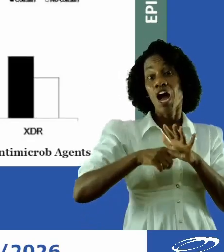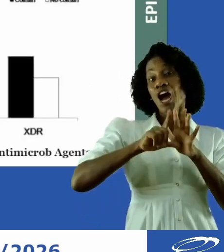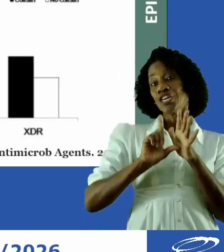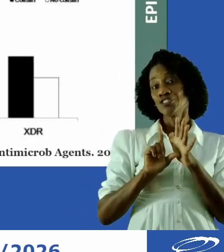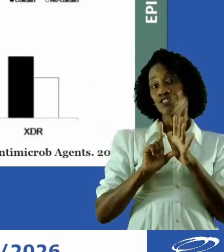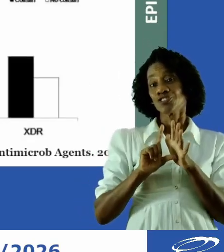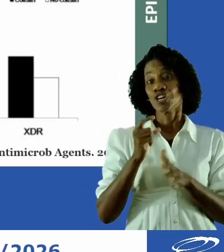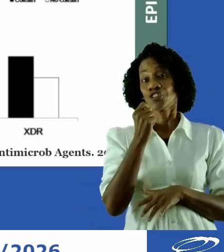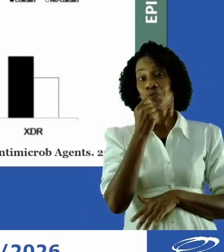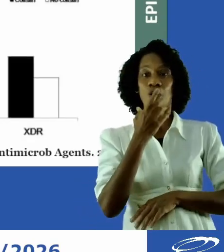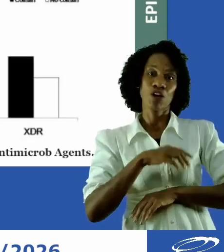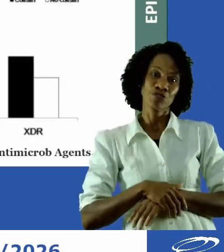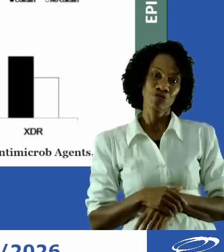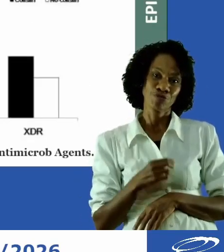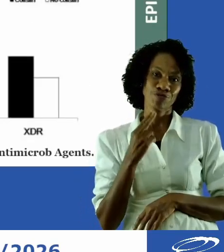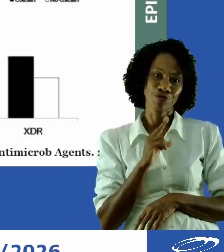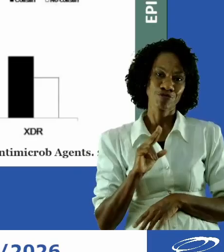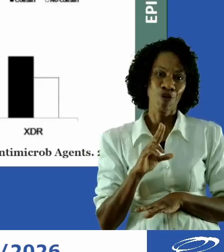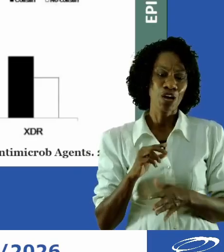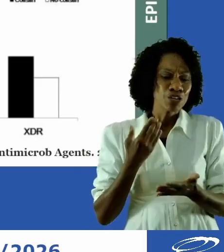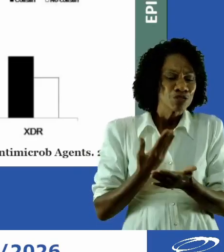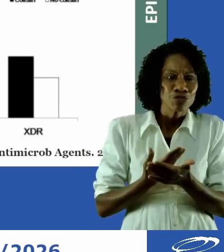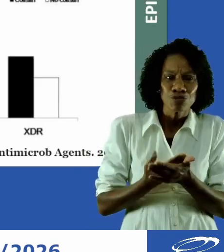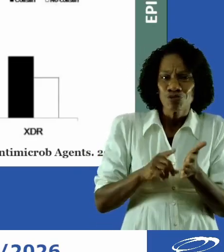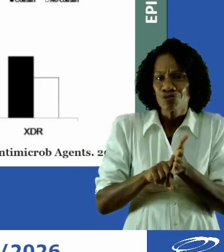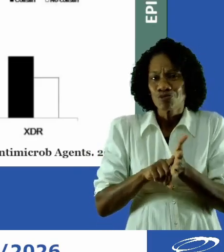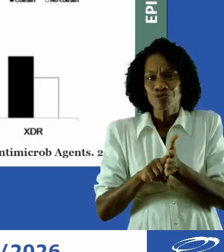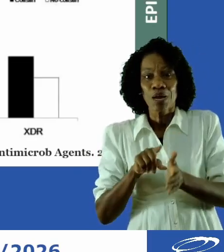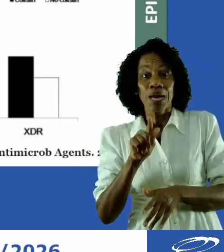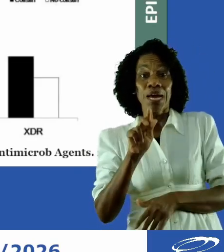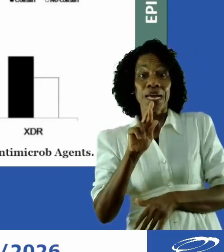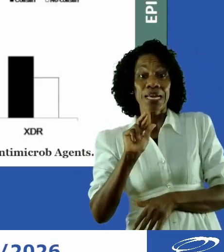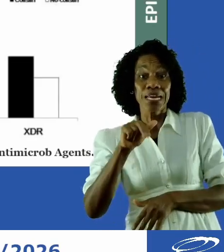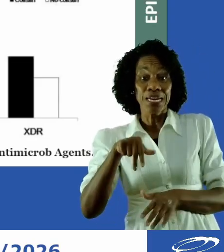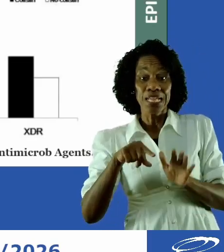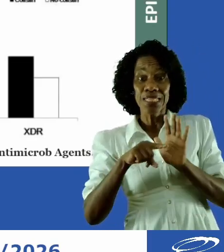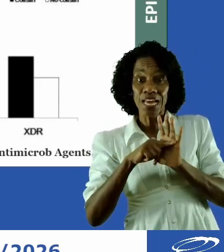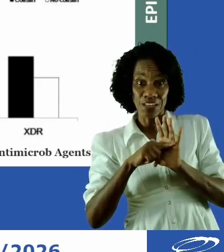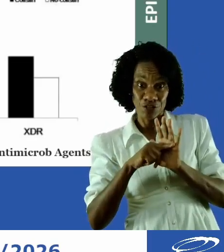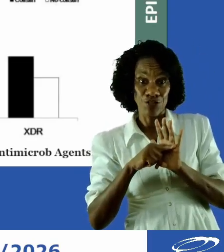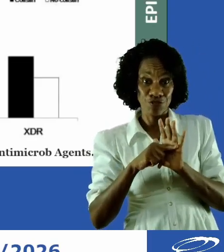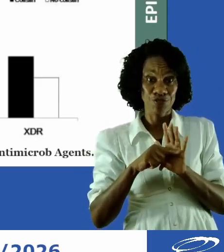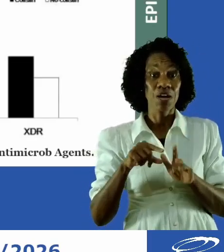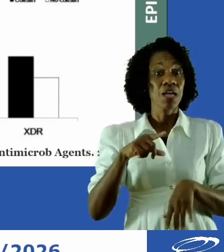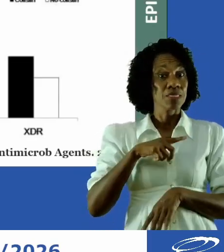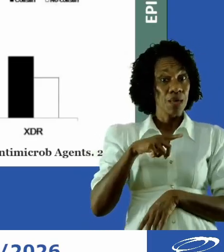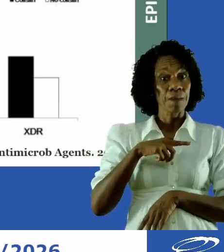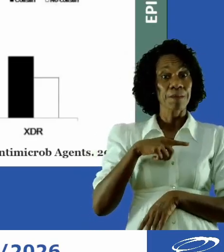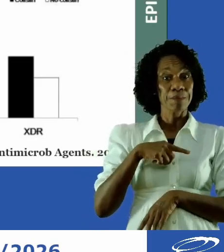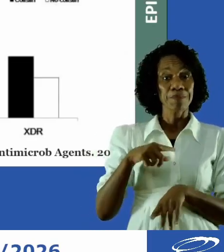Bom, esses são outros estudos que nós fizemos. Bactérias gram-negativas MDR e XDR também são grandes